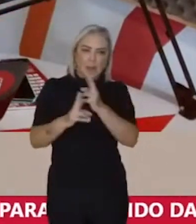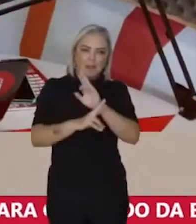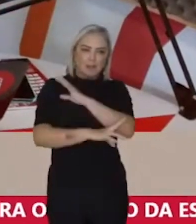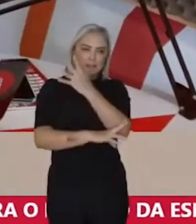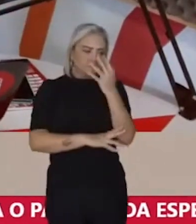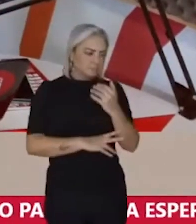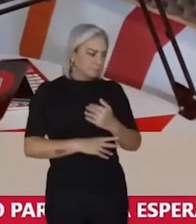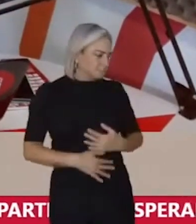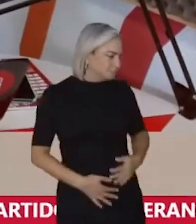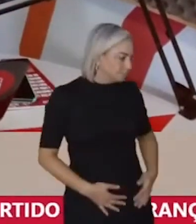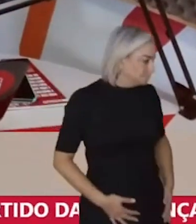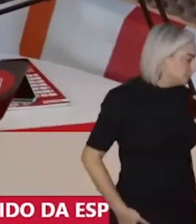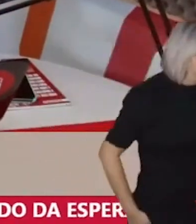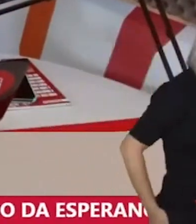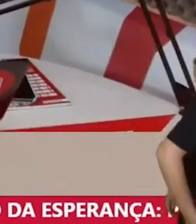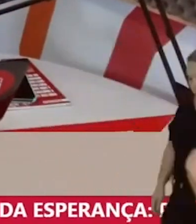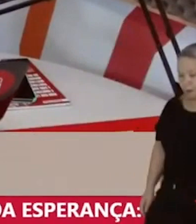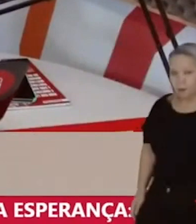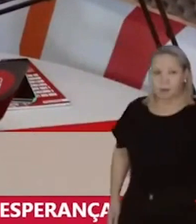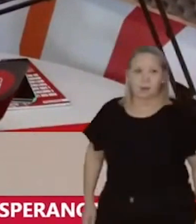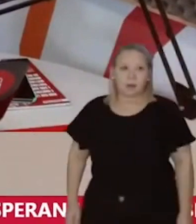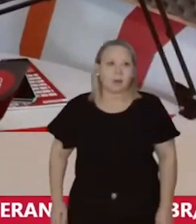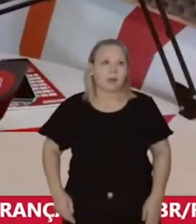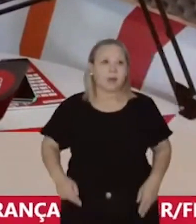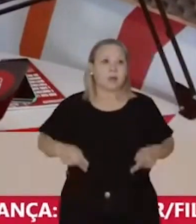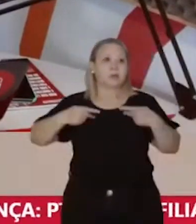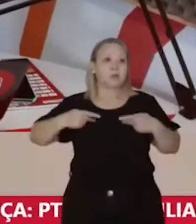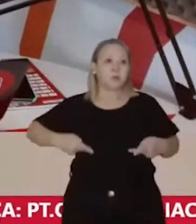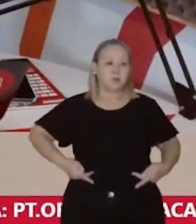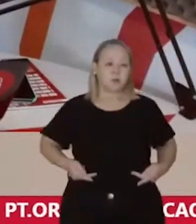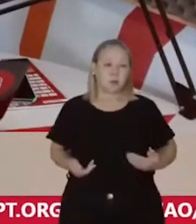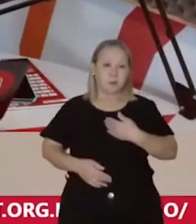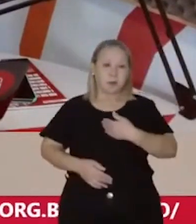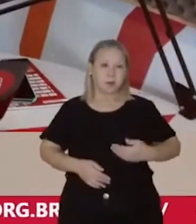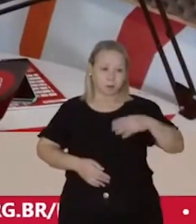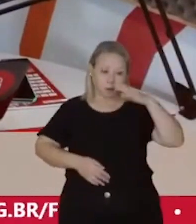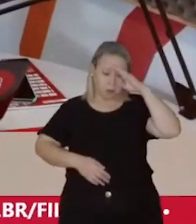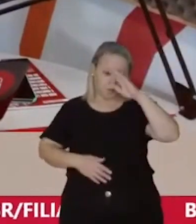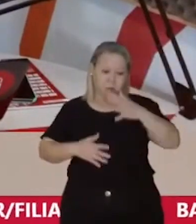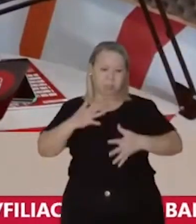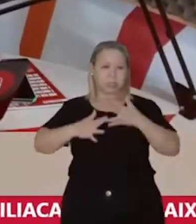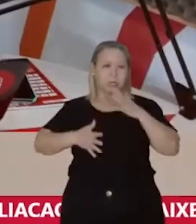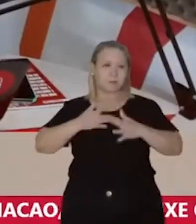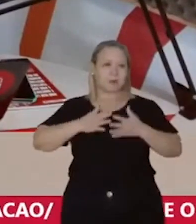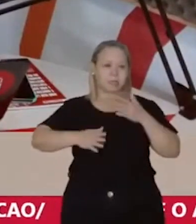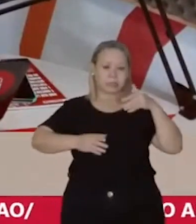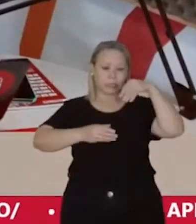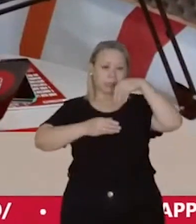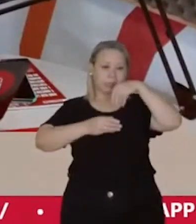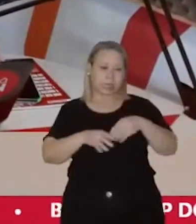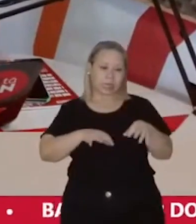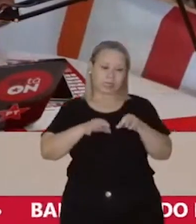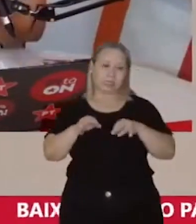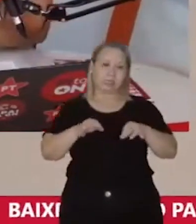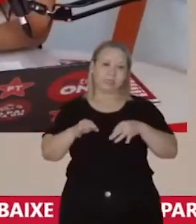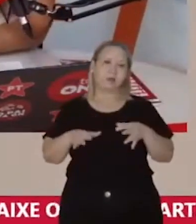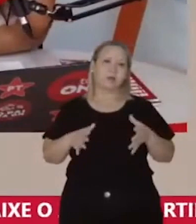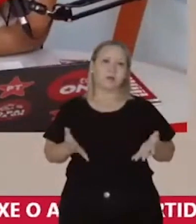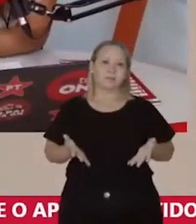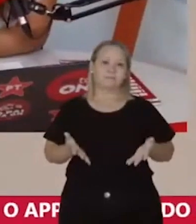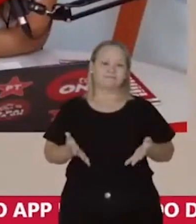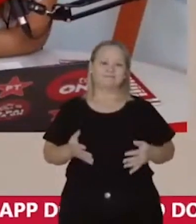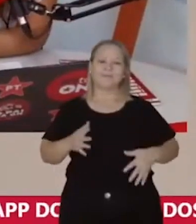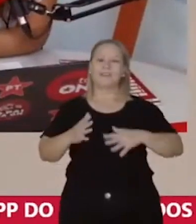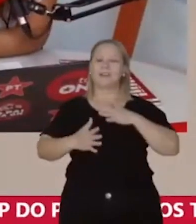Esse comportamento do governo Bolsonaro pode atrapalhar essa entrada na organização? Atrapalha fortemente,